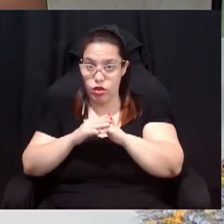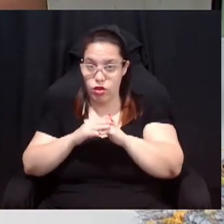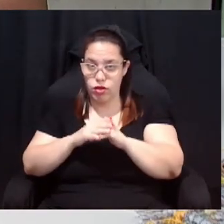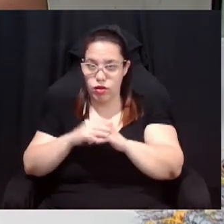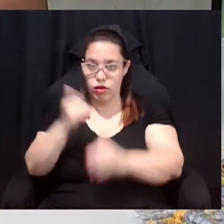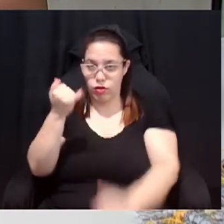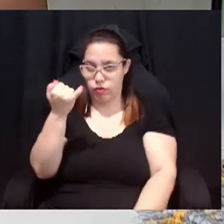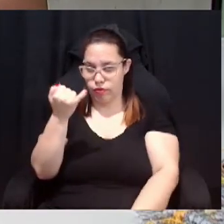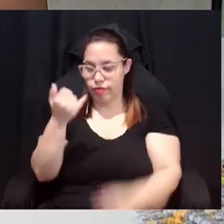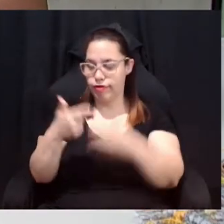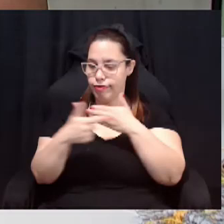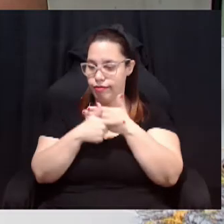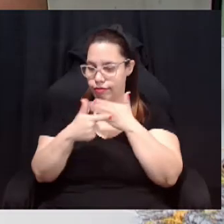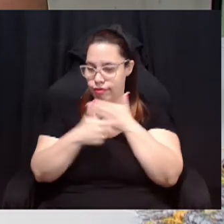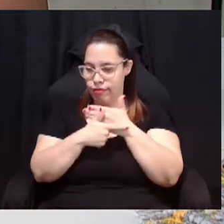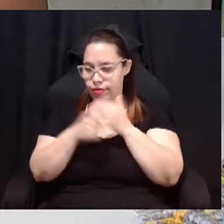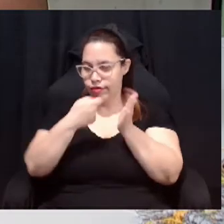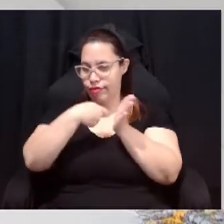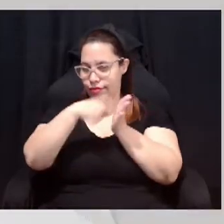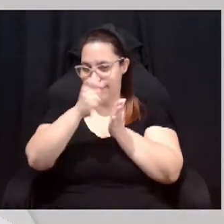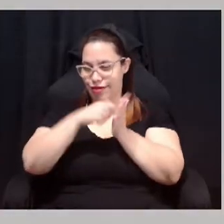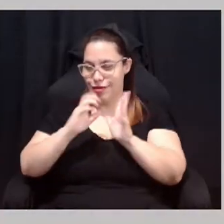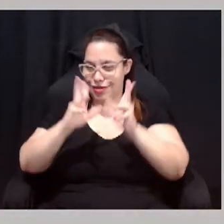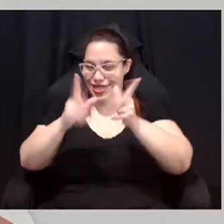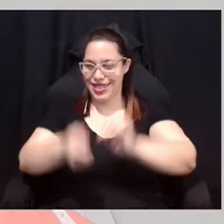papel e a caneta para anotar tudo.